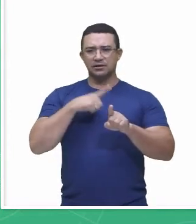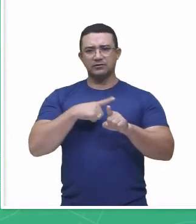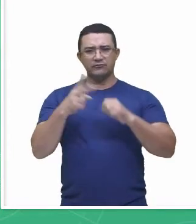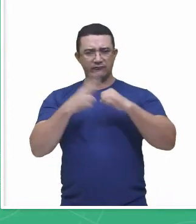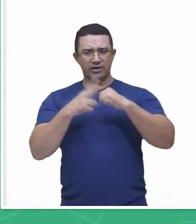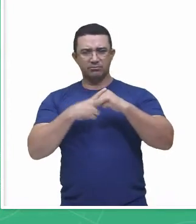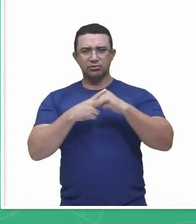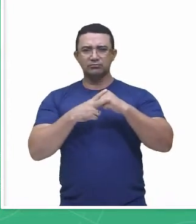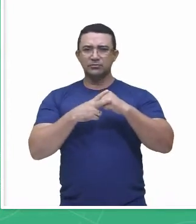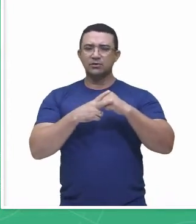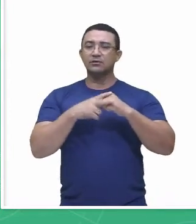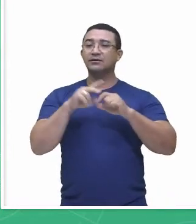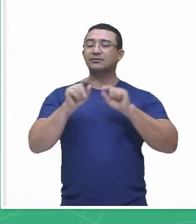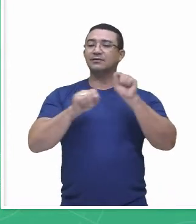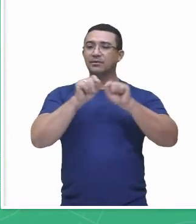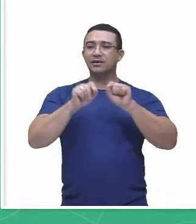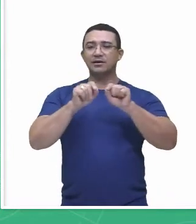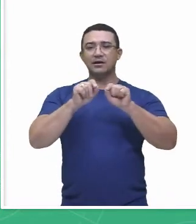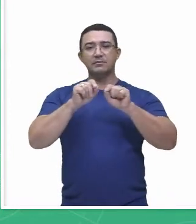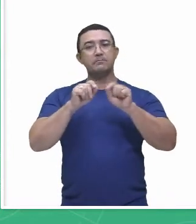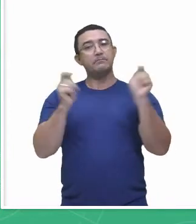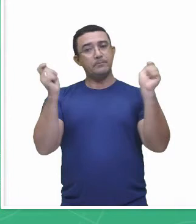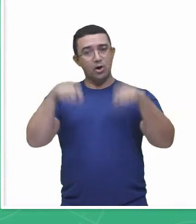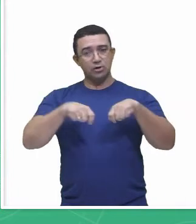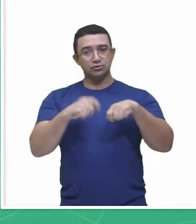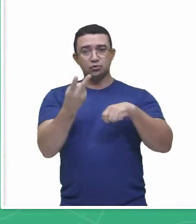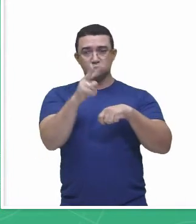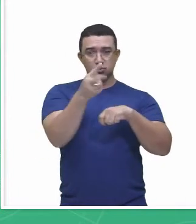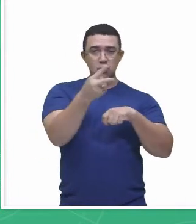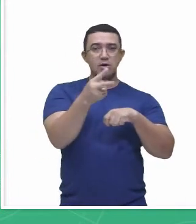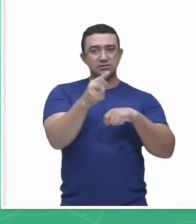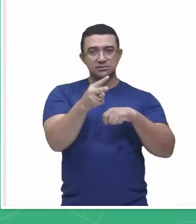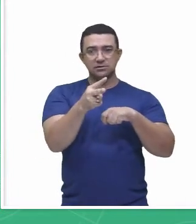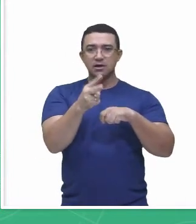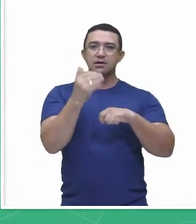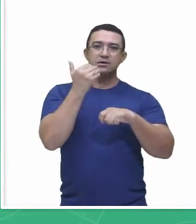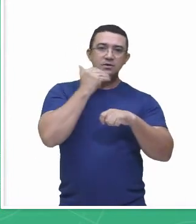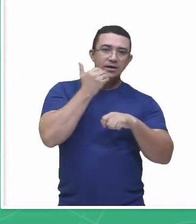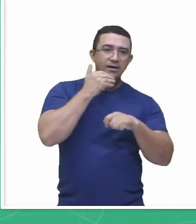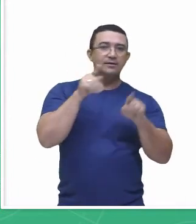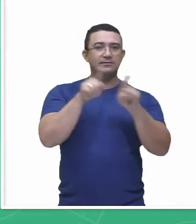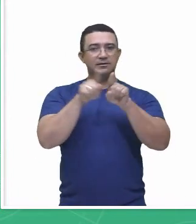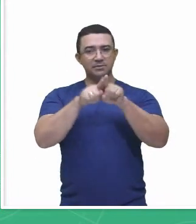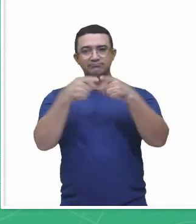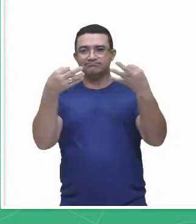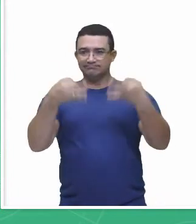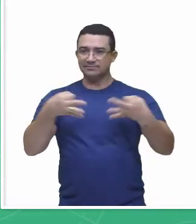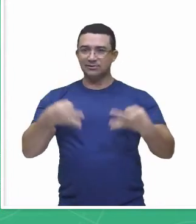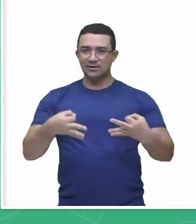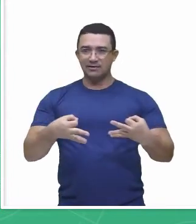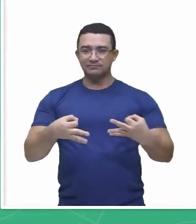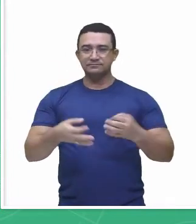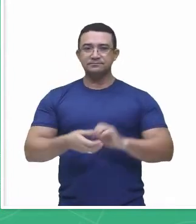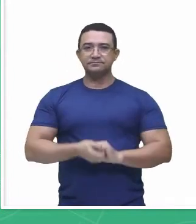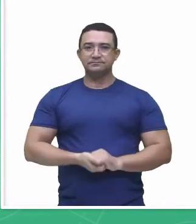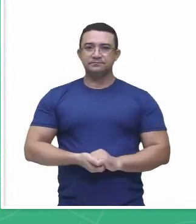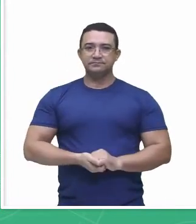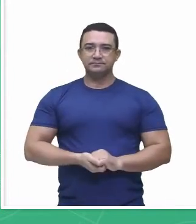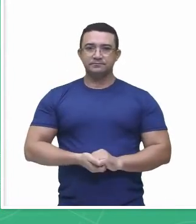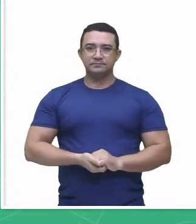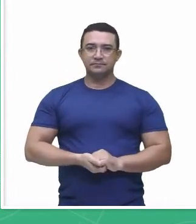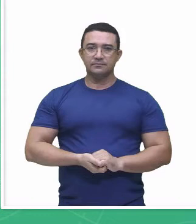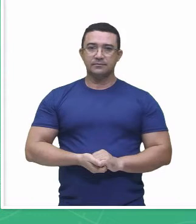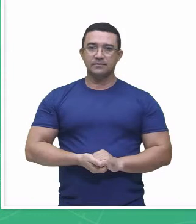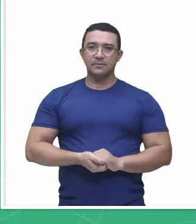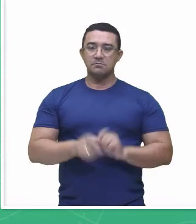É um inglês que não é muito utilizado, sua forma regular não é muito utilizado, há sempre uma preferência pelo irregular, tá certo? Mas